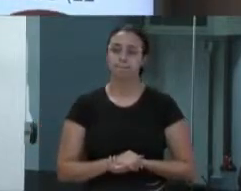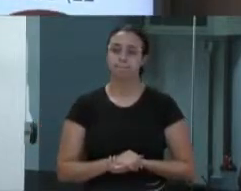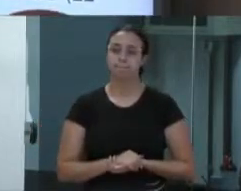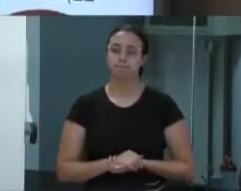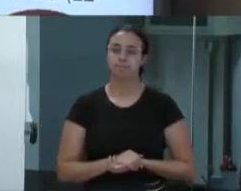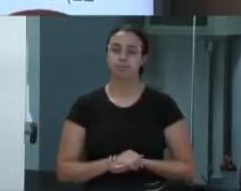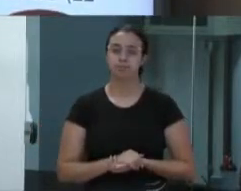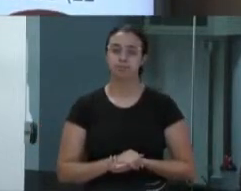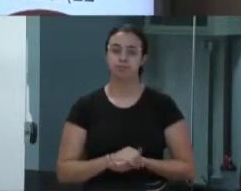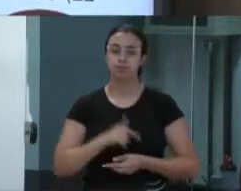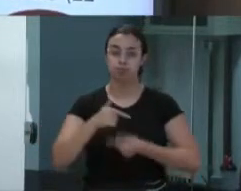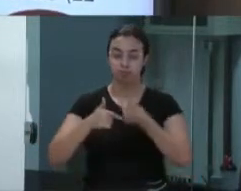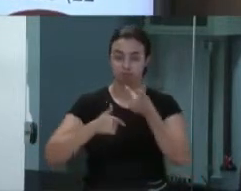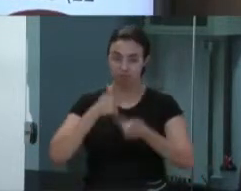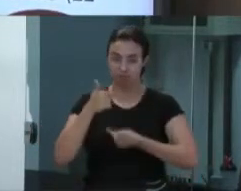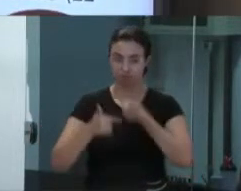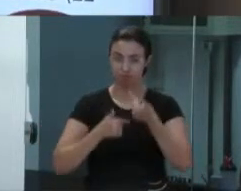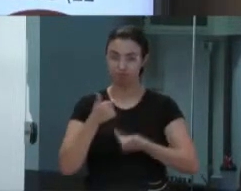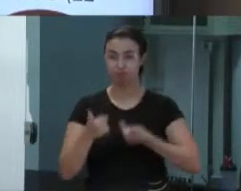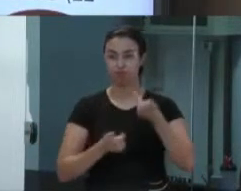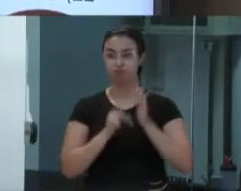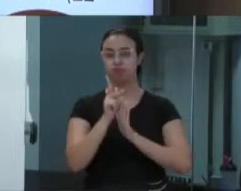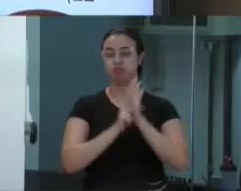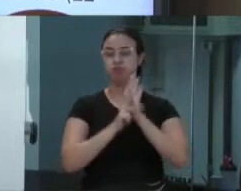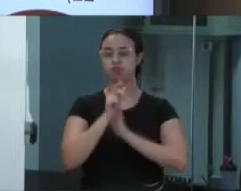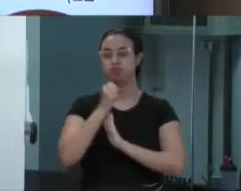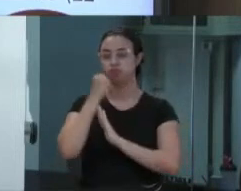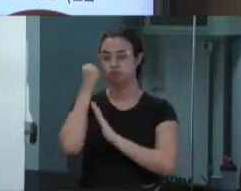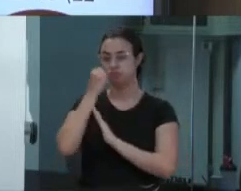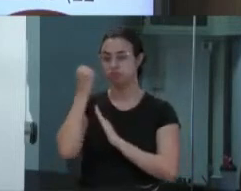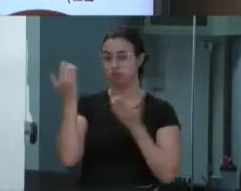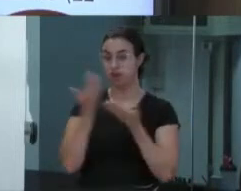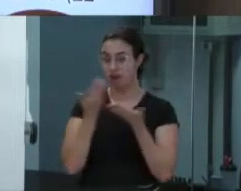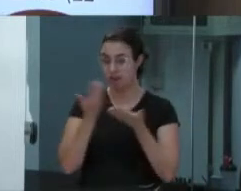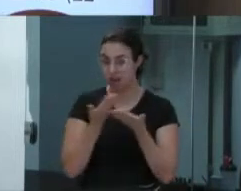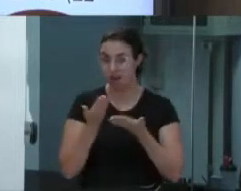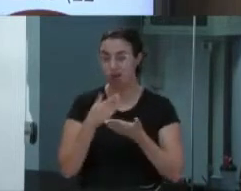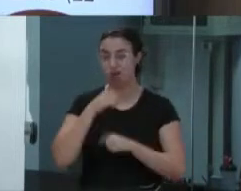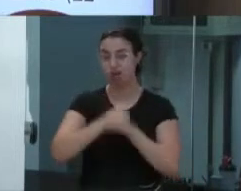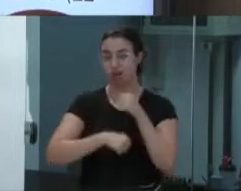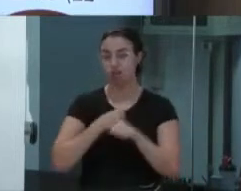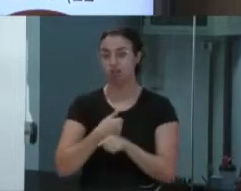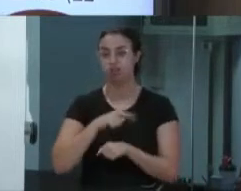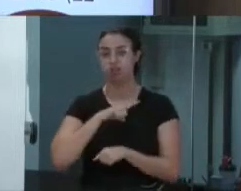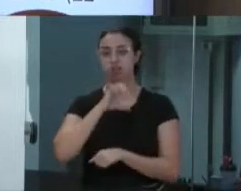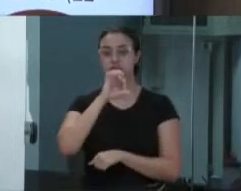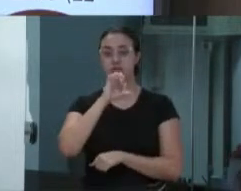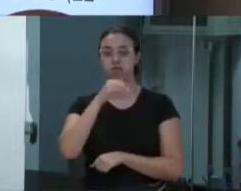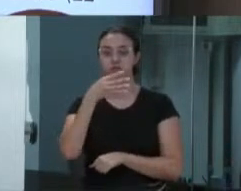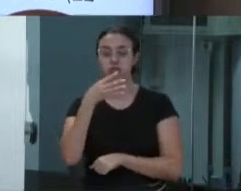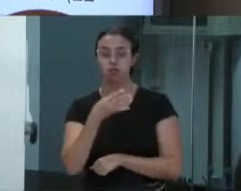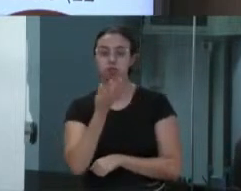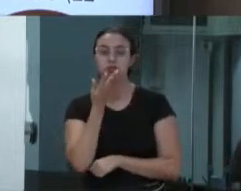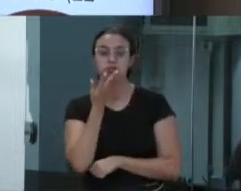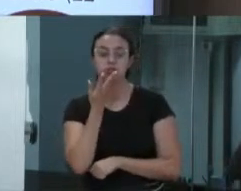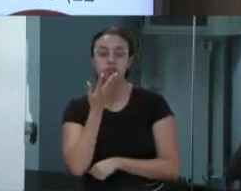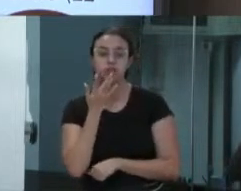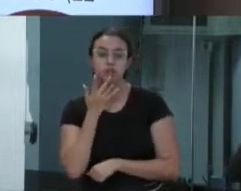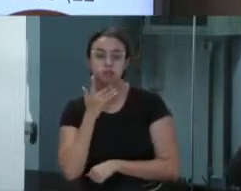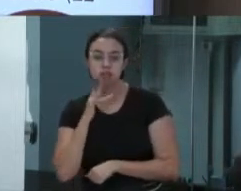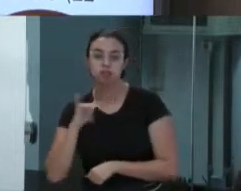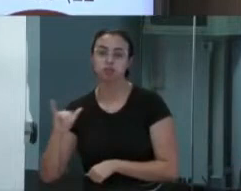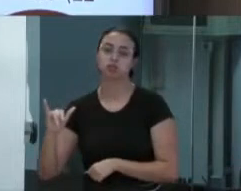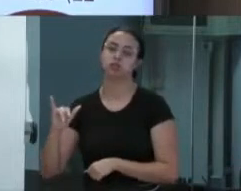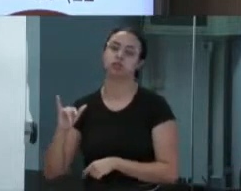Do serviço da alta complexidade, agora no primeiro semestre, nós já tivemos 94 crianças institucionalizadas, né, crianças que